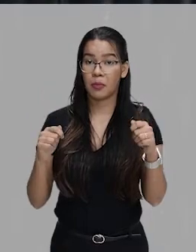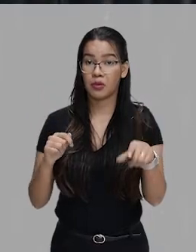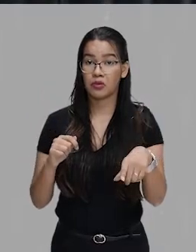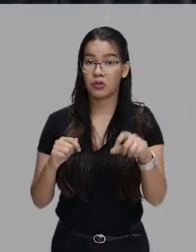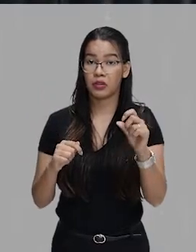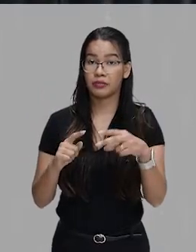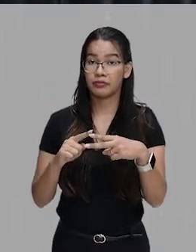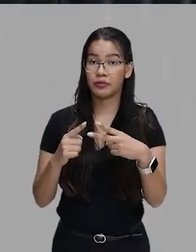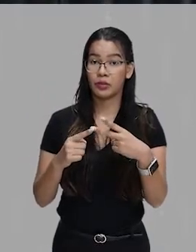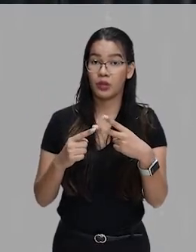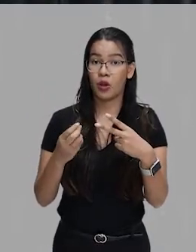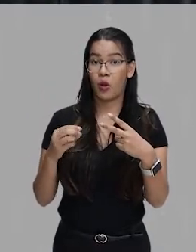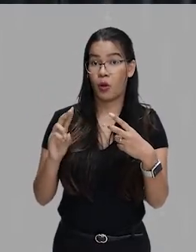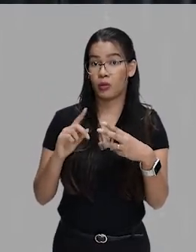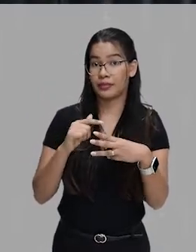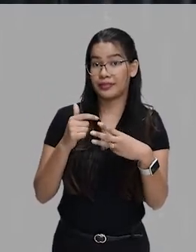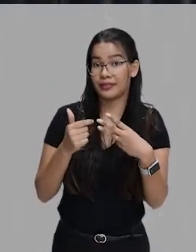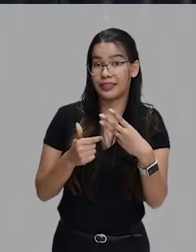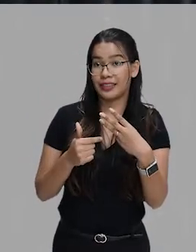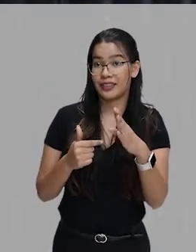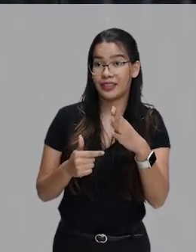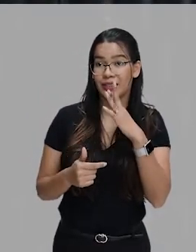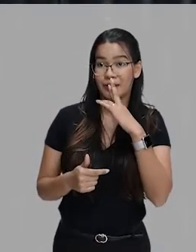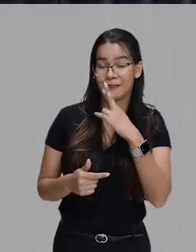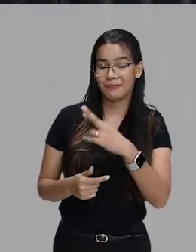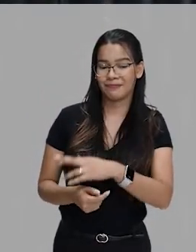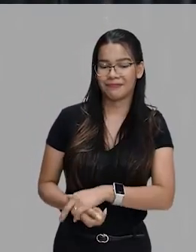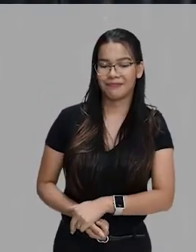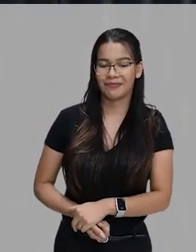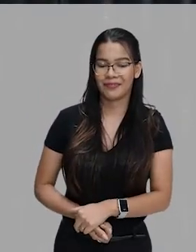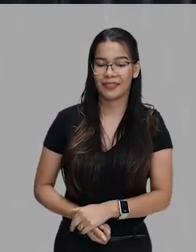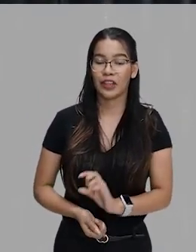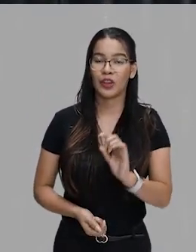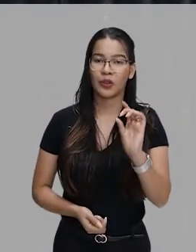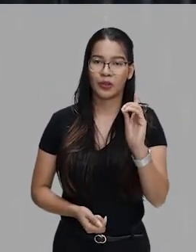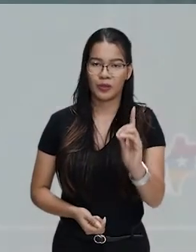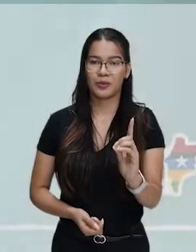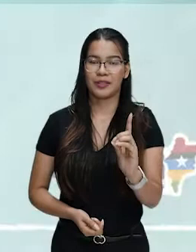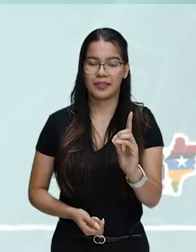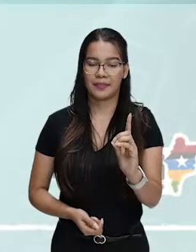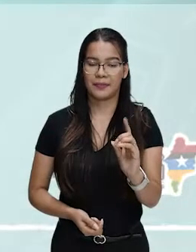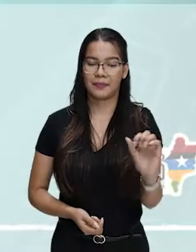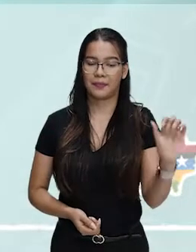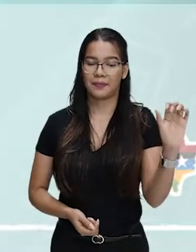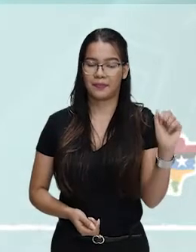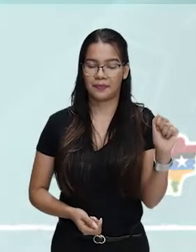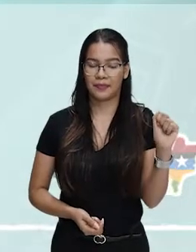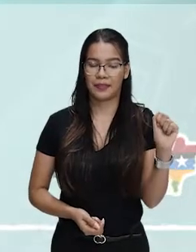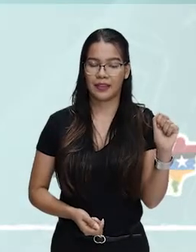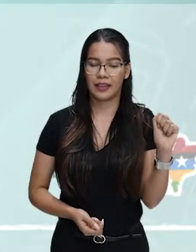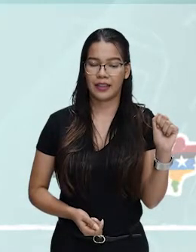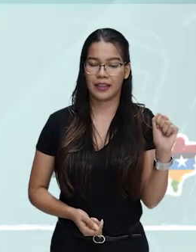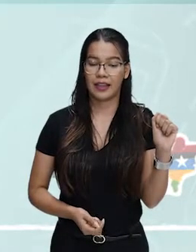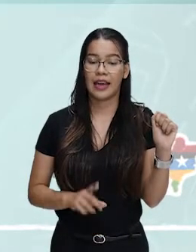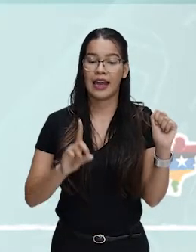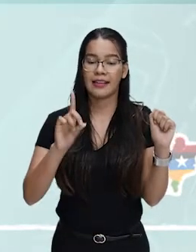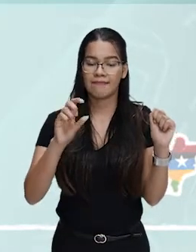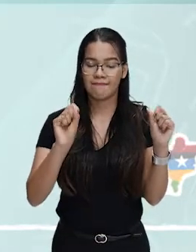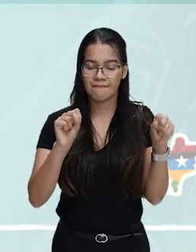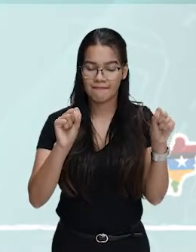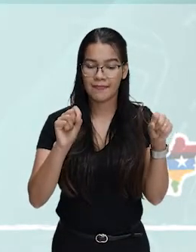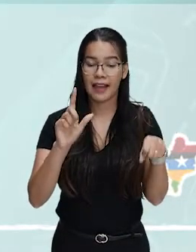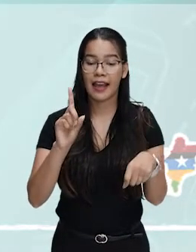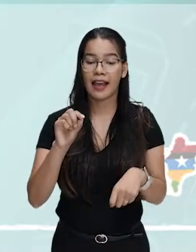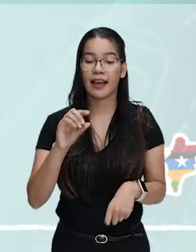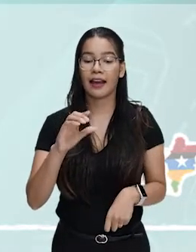duas. Ou três. Ixi, eu já estou dizendo a resposta, ó. São duas. Letra A, o sentido é aditivo.